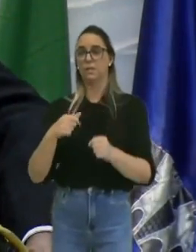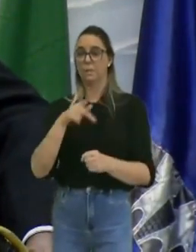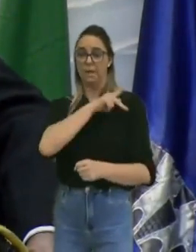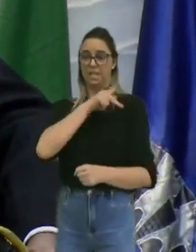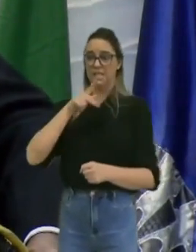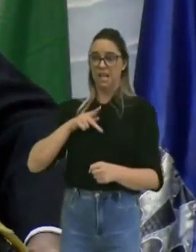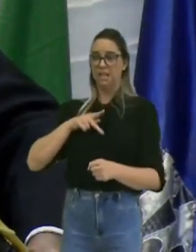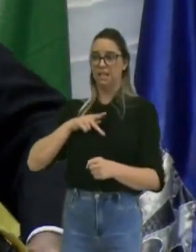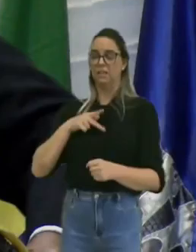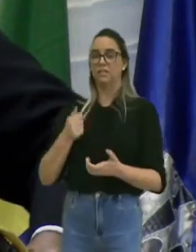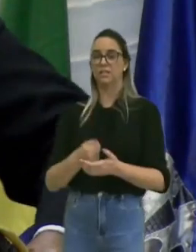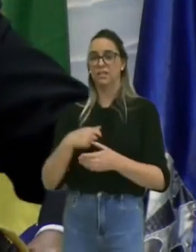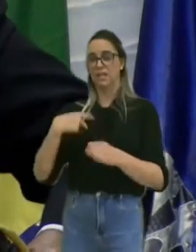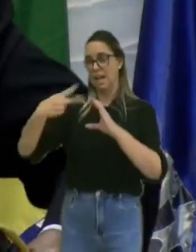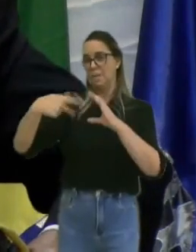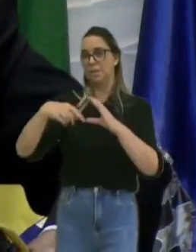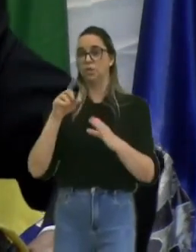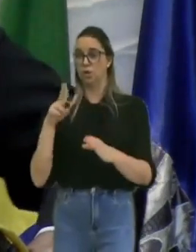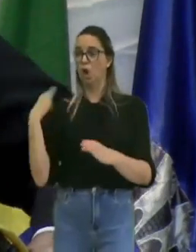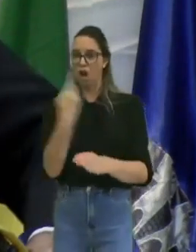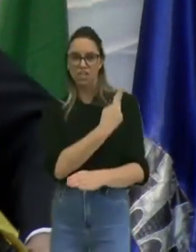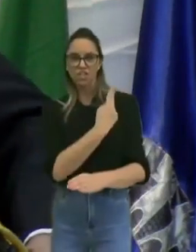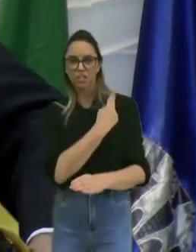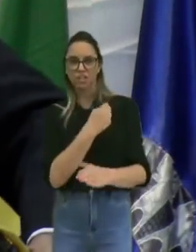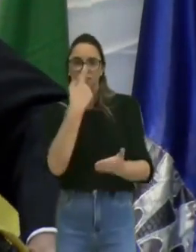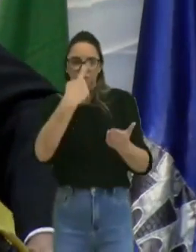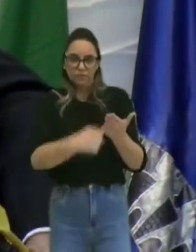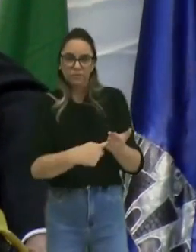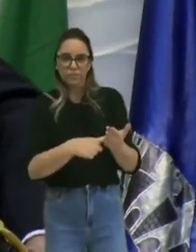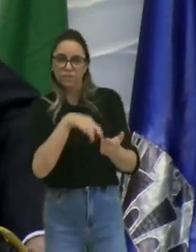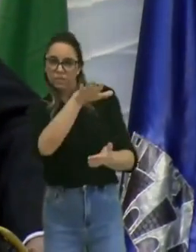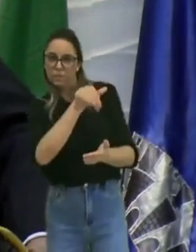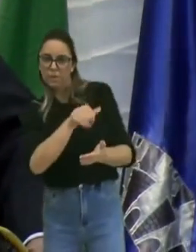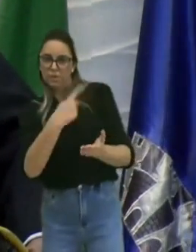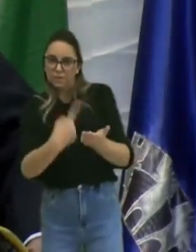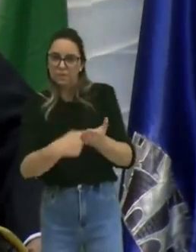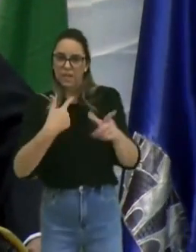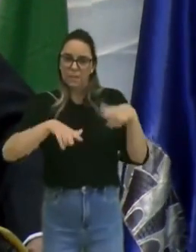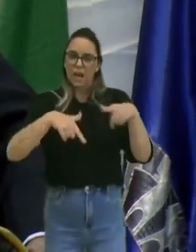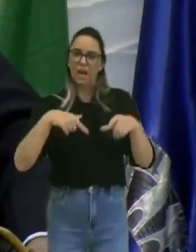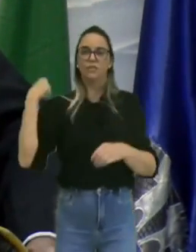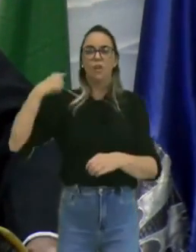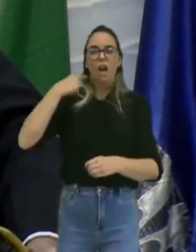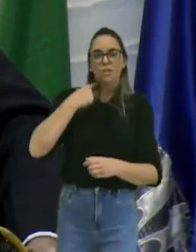não é nós não. Ou você acha que o advogado vai dizer que o presidente está errado, pai? Eu não ia tirar o advogado.